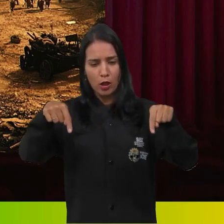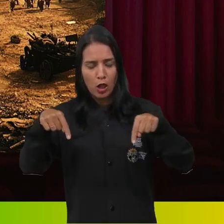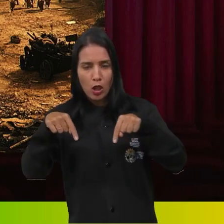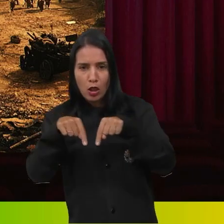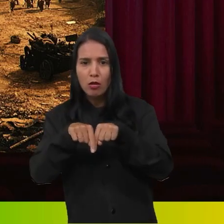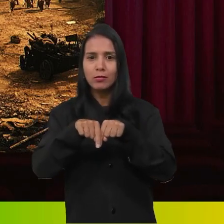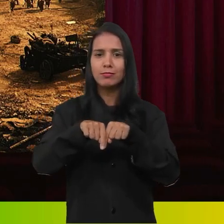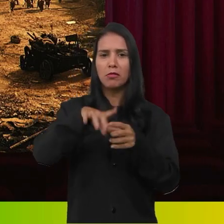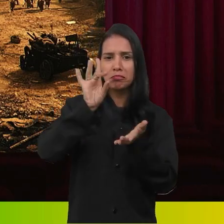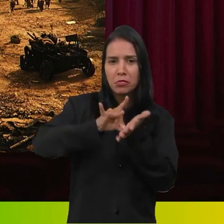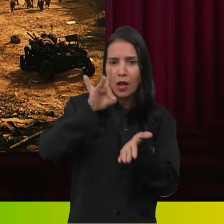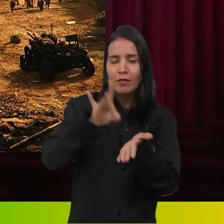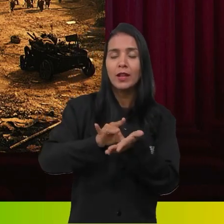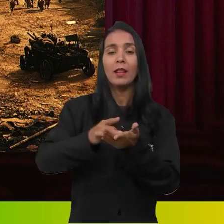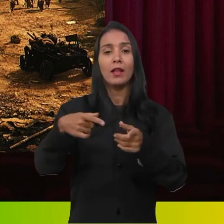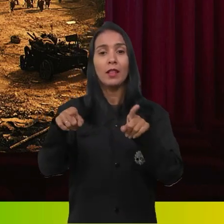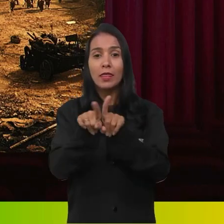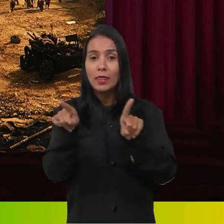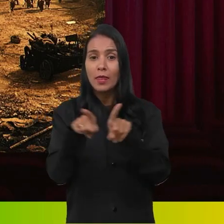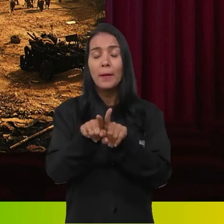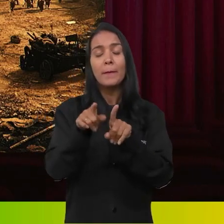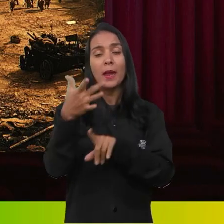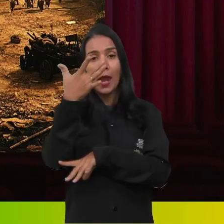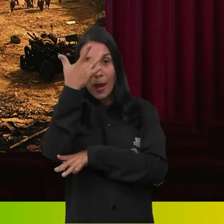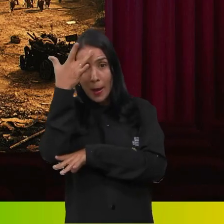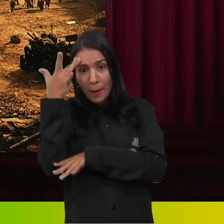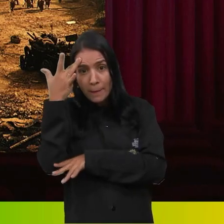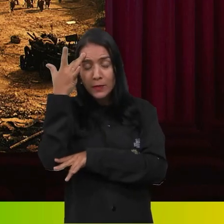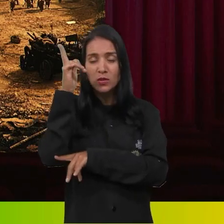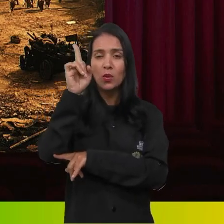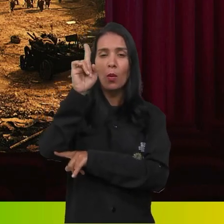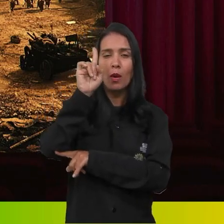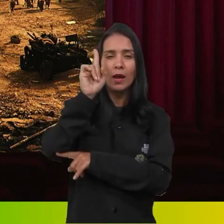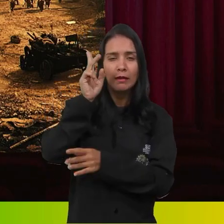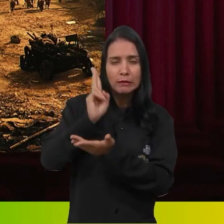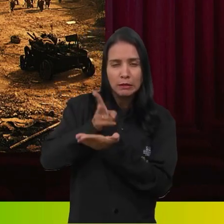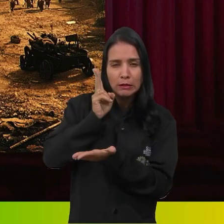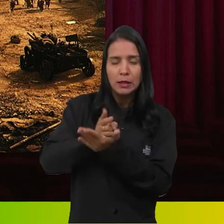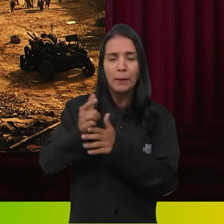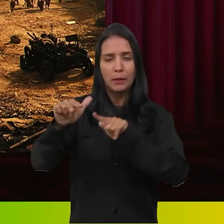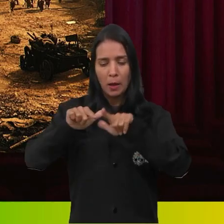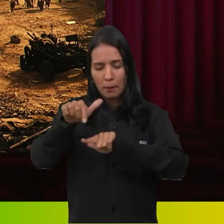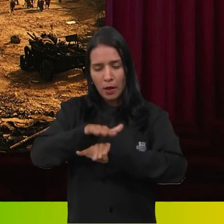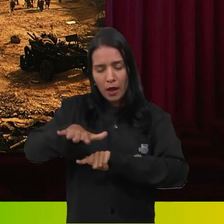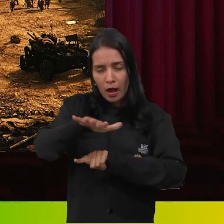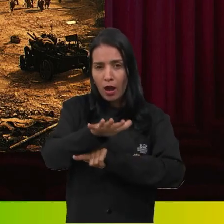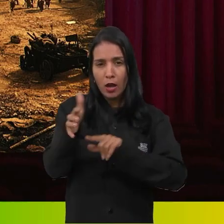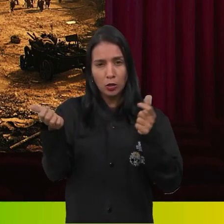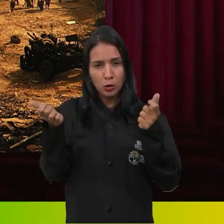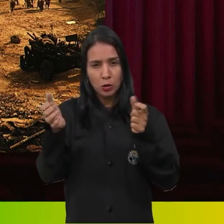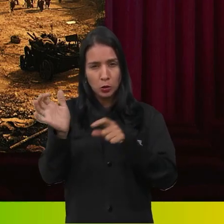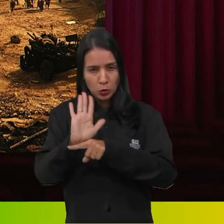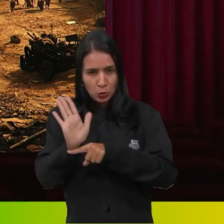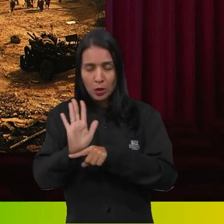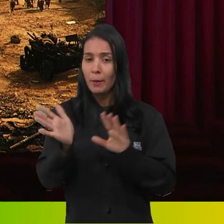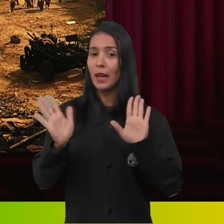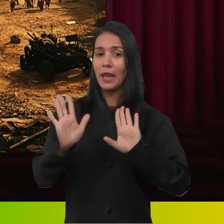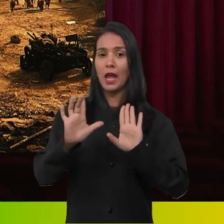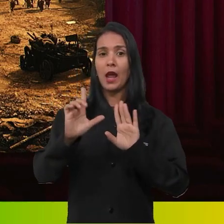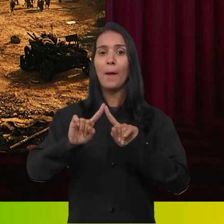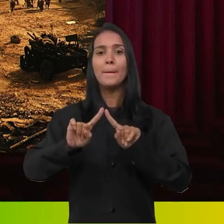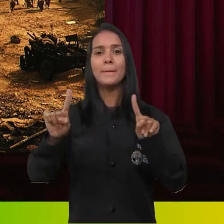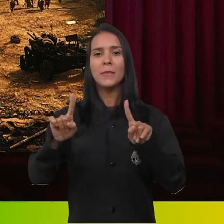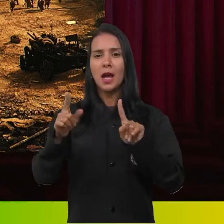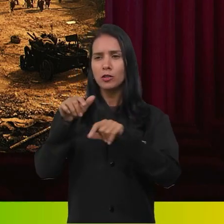profissionais e baixo orçamento, então por isso que eles chamavam pessoas que queriam fazer as representações no cinema